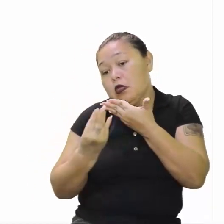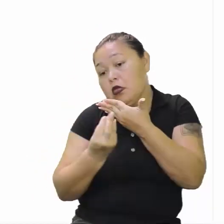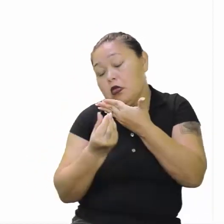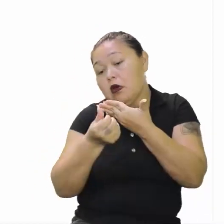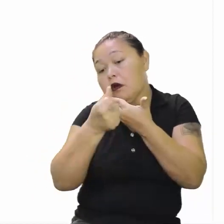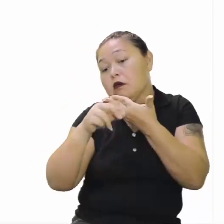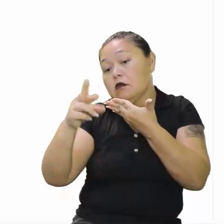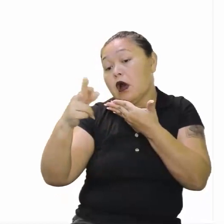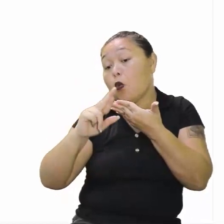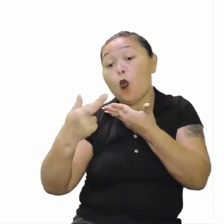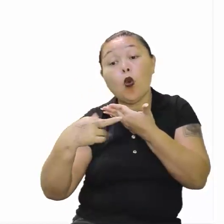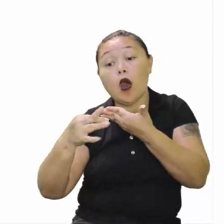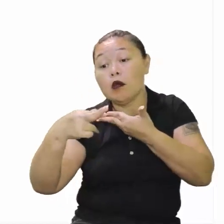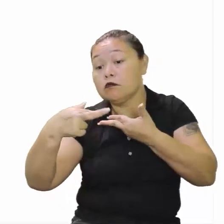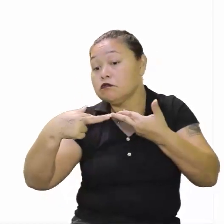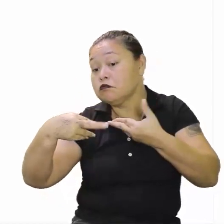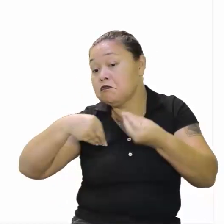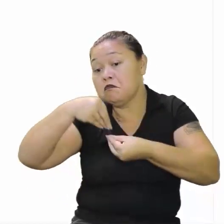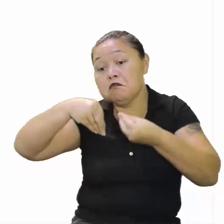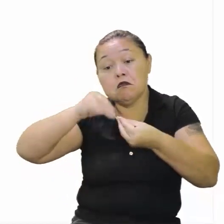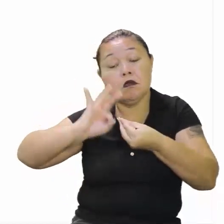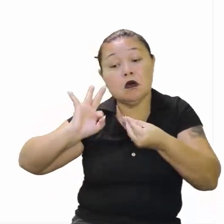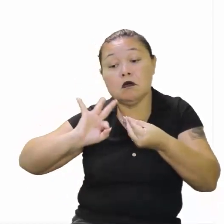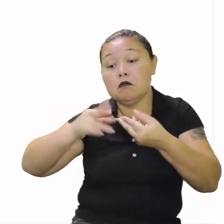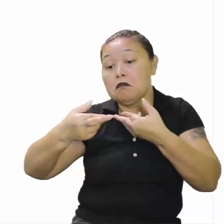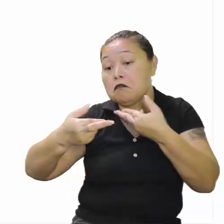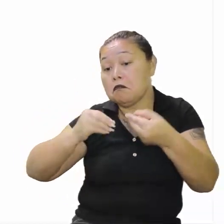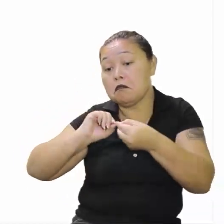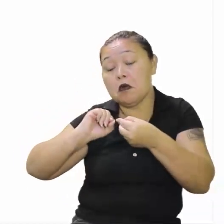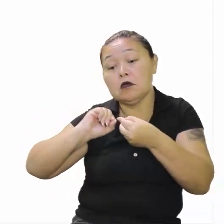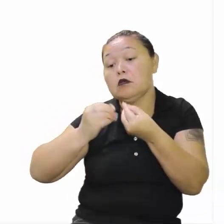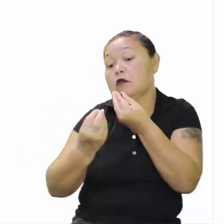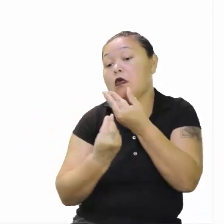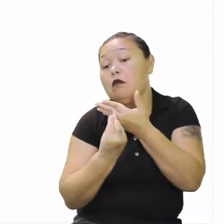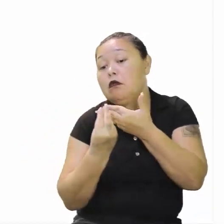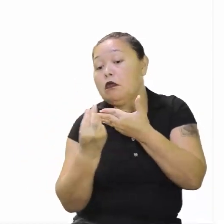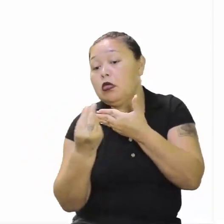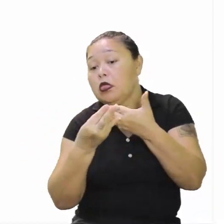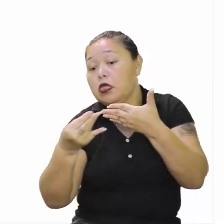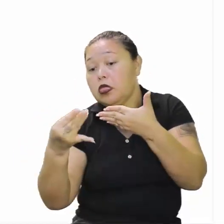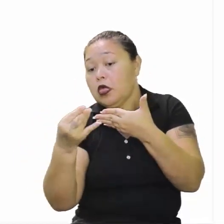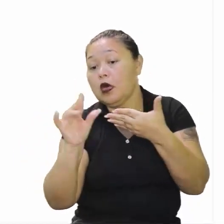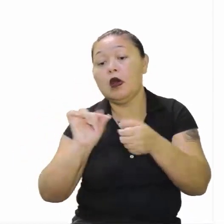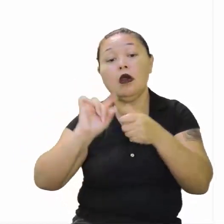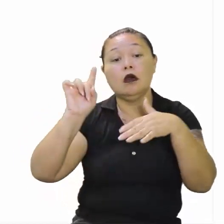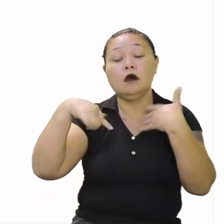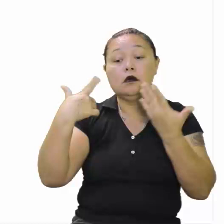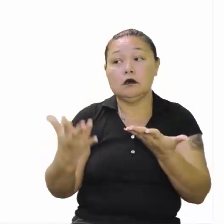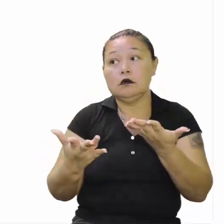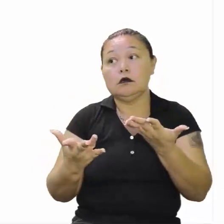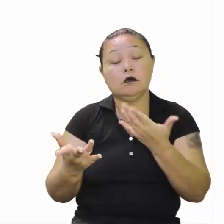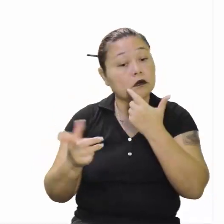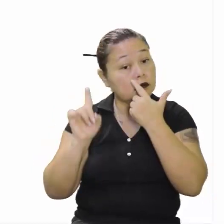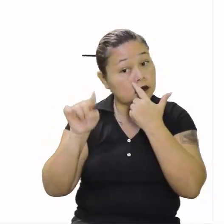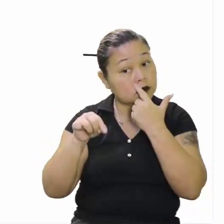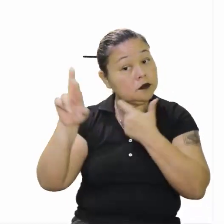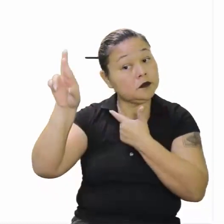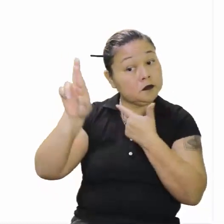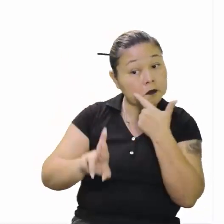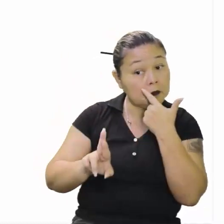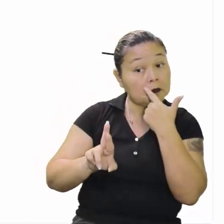corrosivos, porque não reagem, ok? Não oferecem corrosão. Daí, eis a